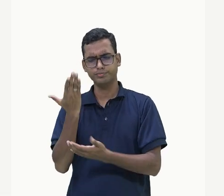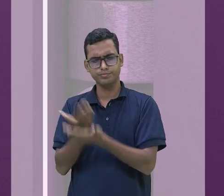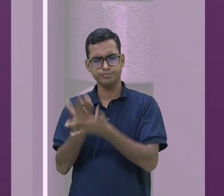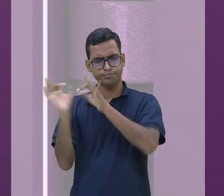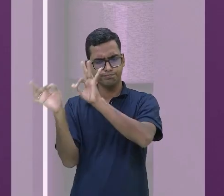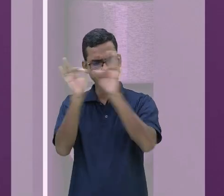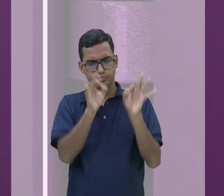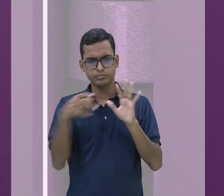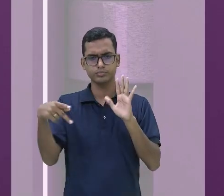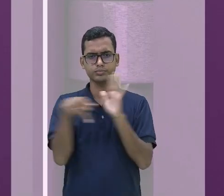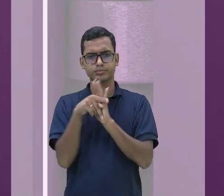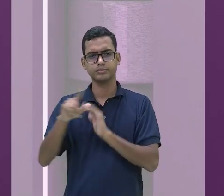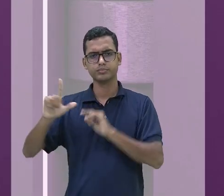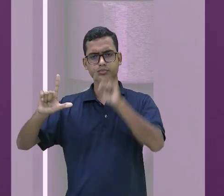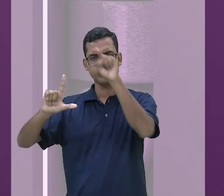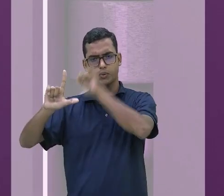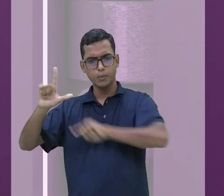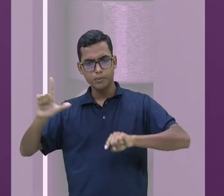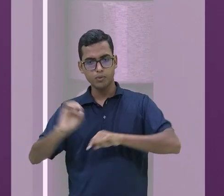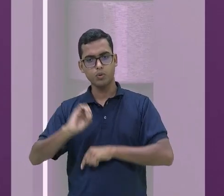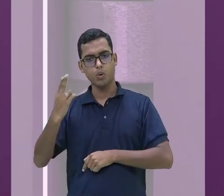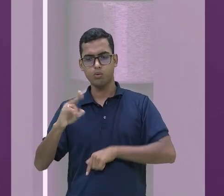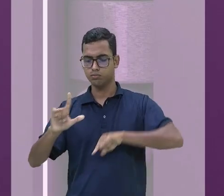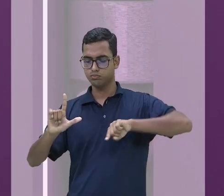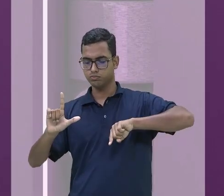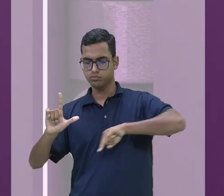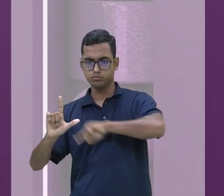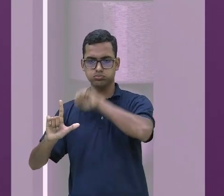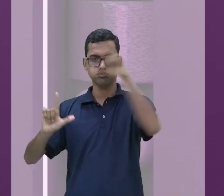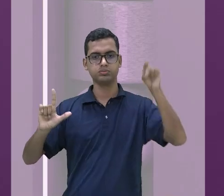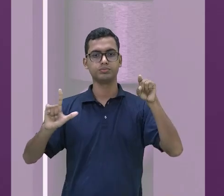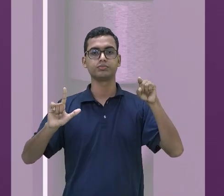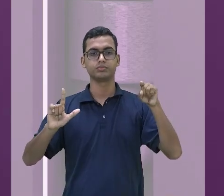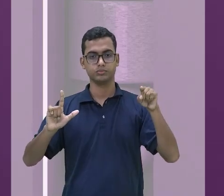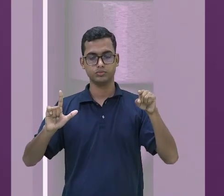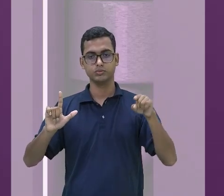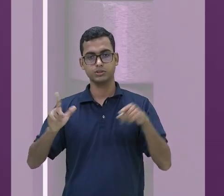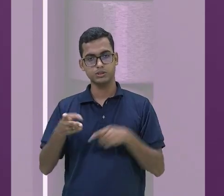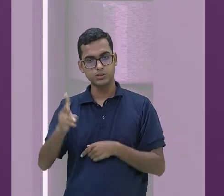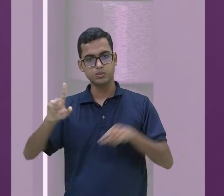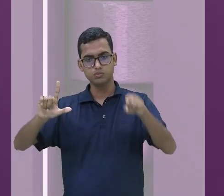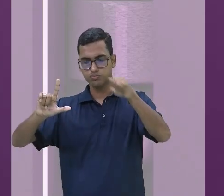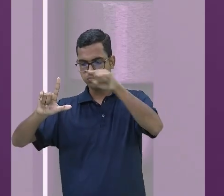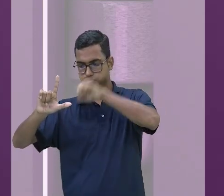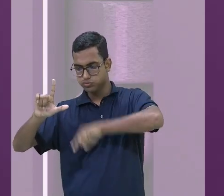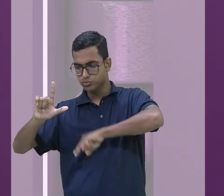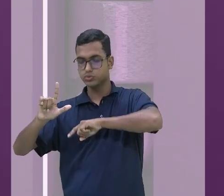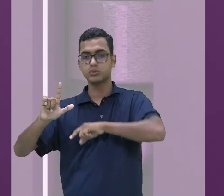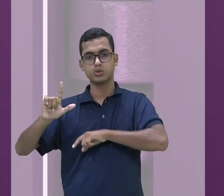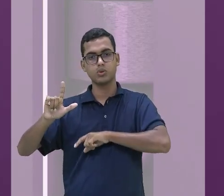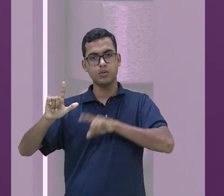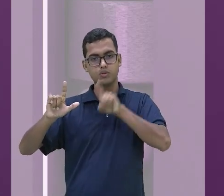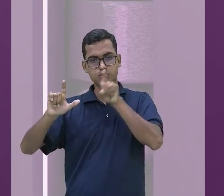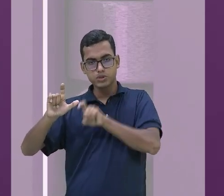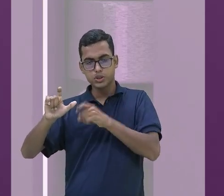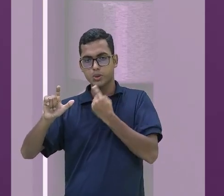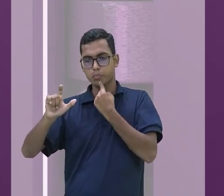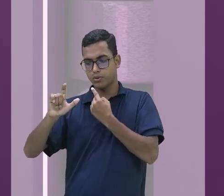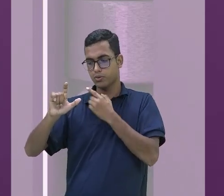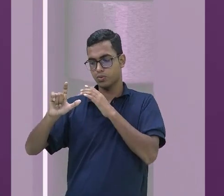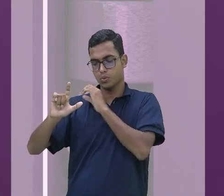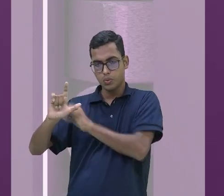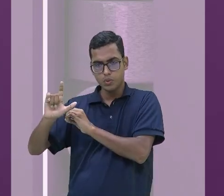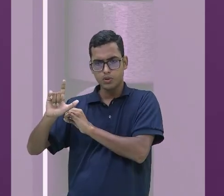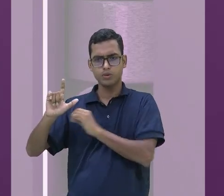não é? Que quanto mais o x se aproxima de 0, mais o gráfico se aproxima do eixo